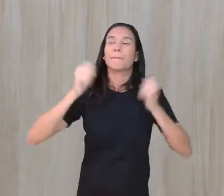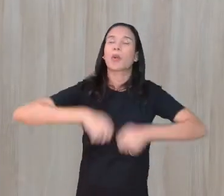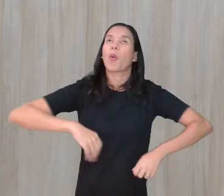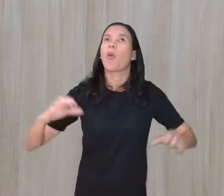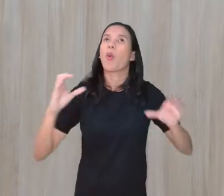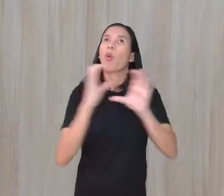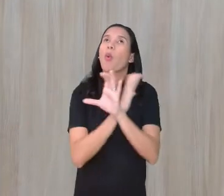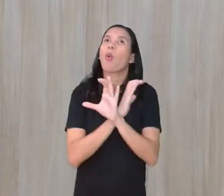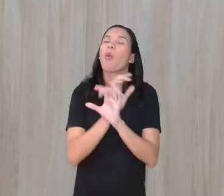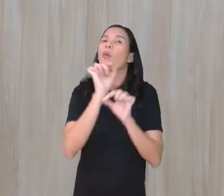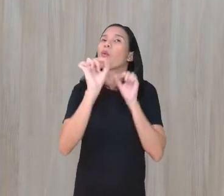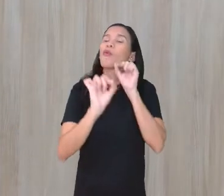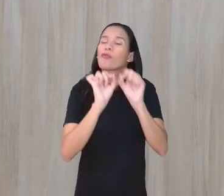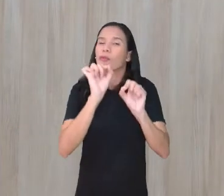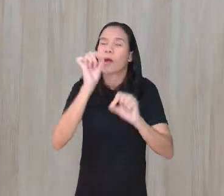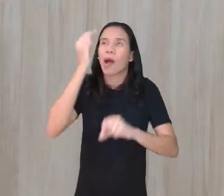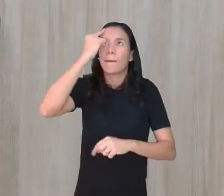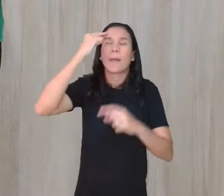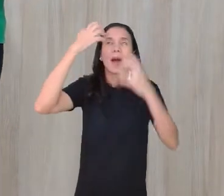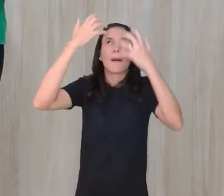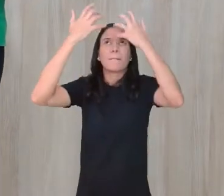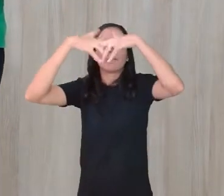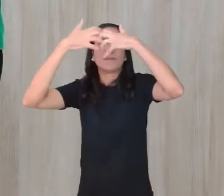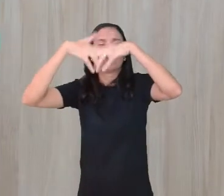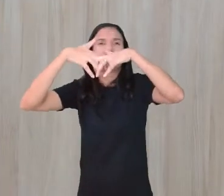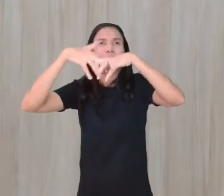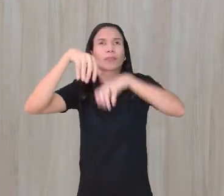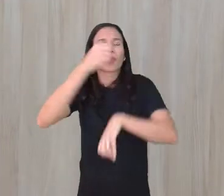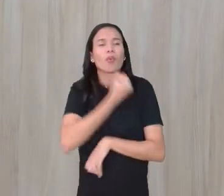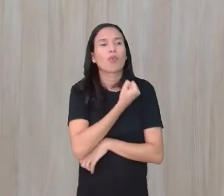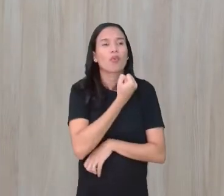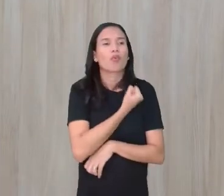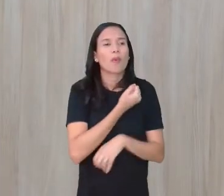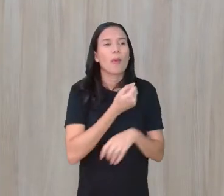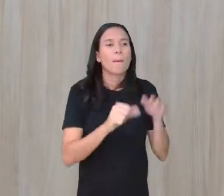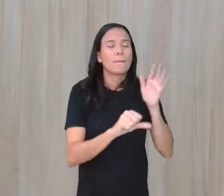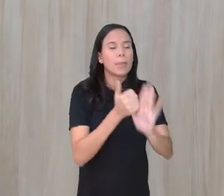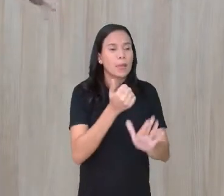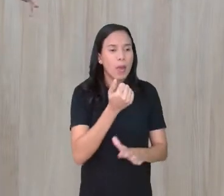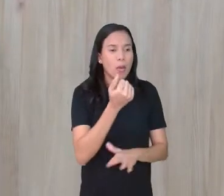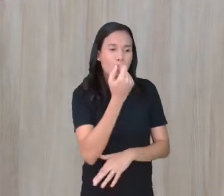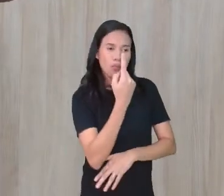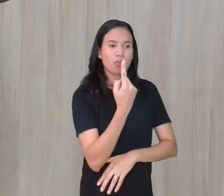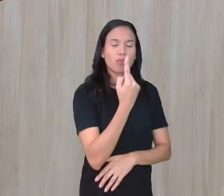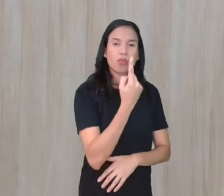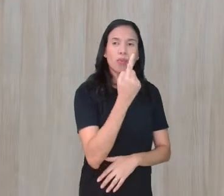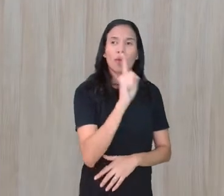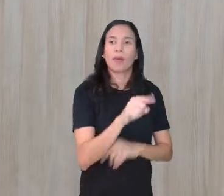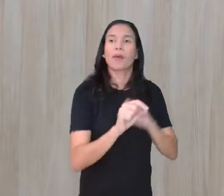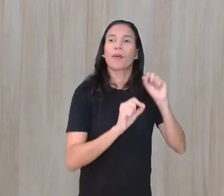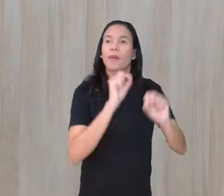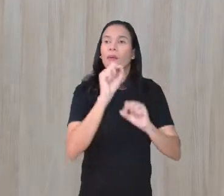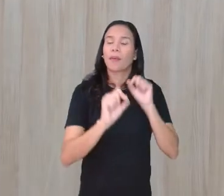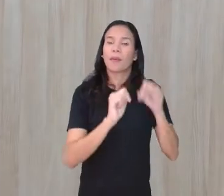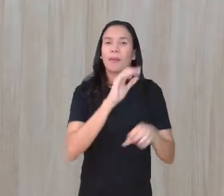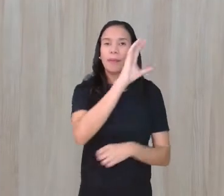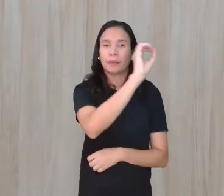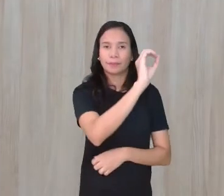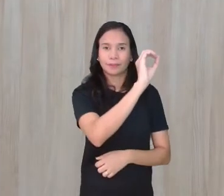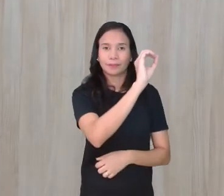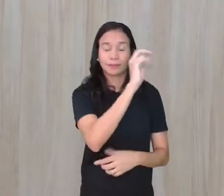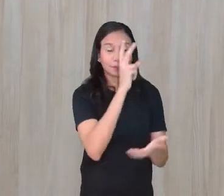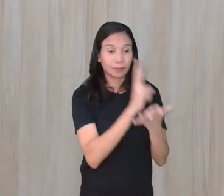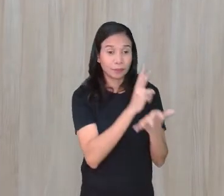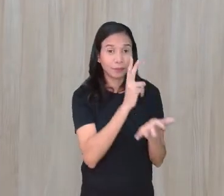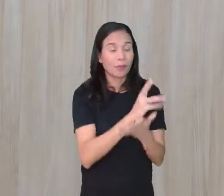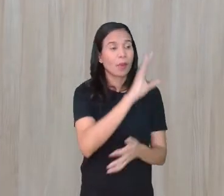concluir que o primeiro número, que é múltiplo de qualquer número, vai ser quem? O zero.